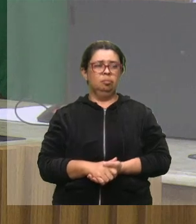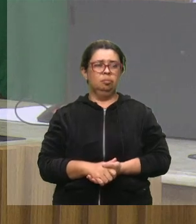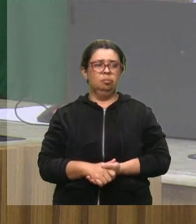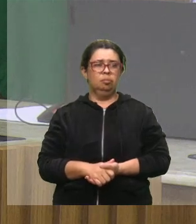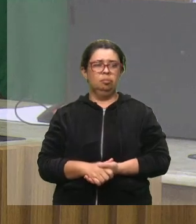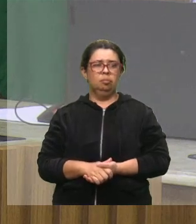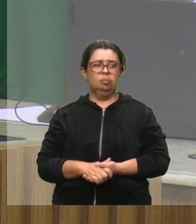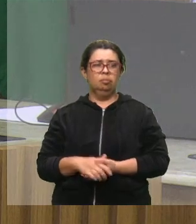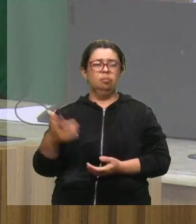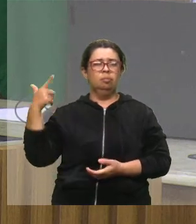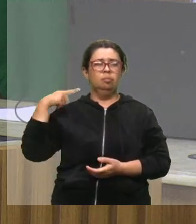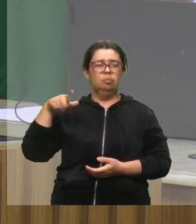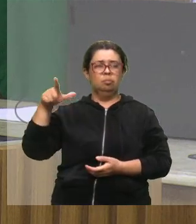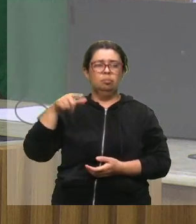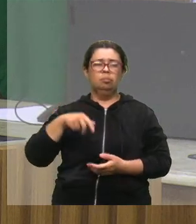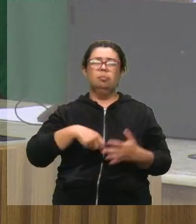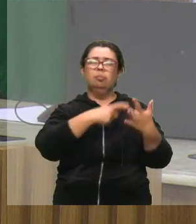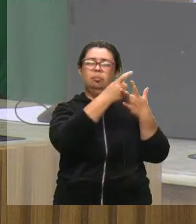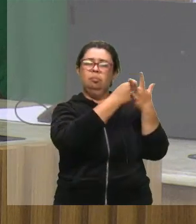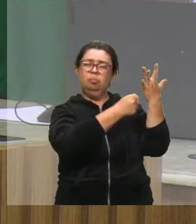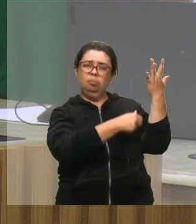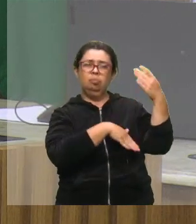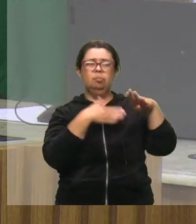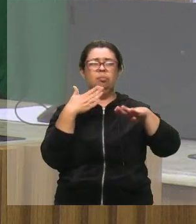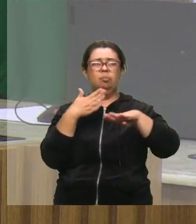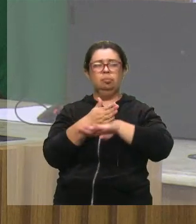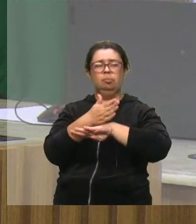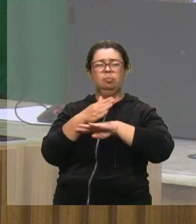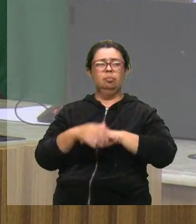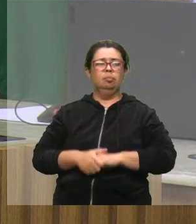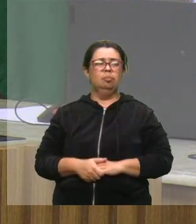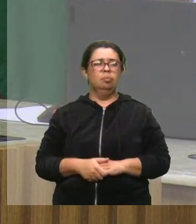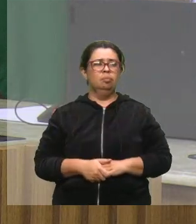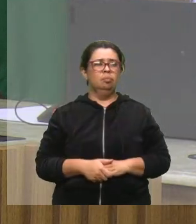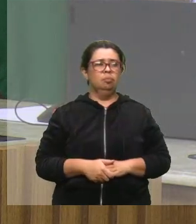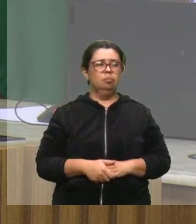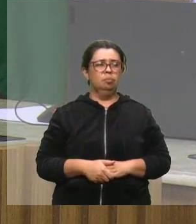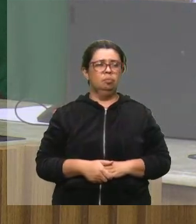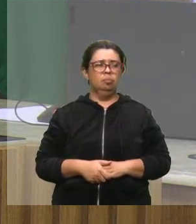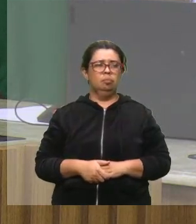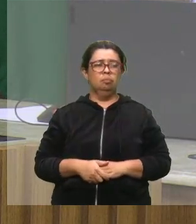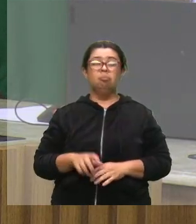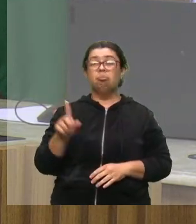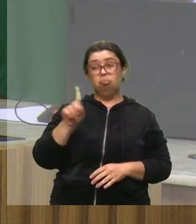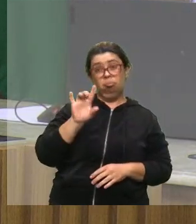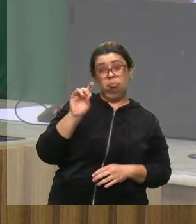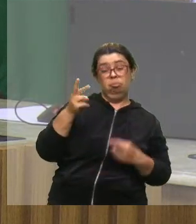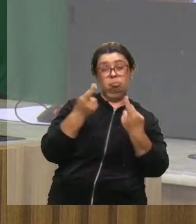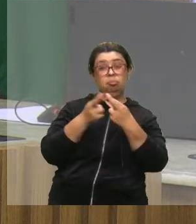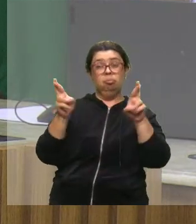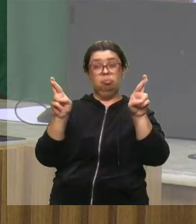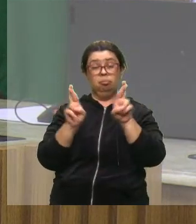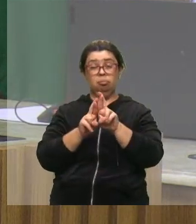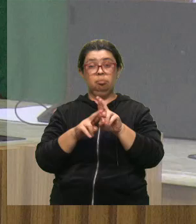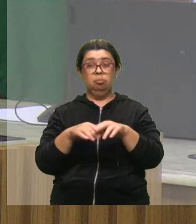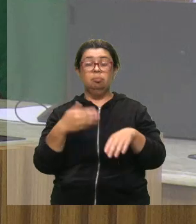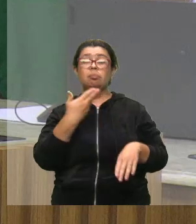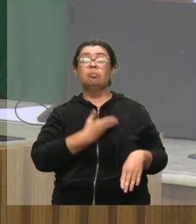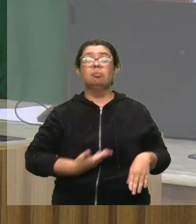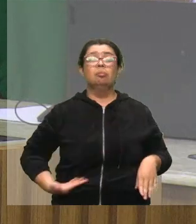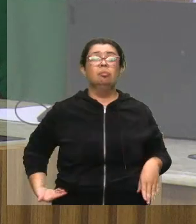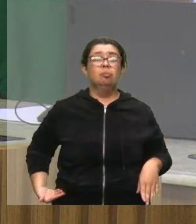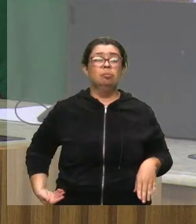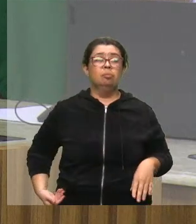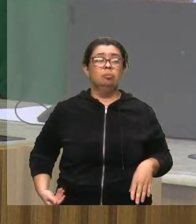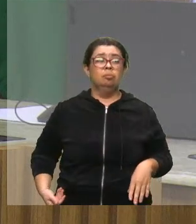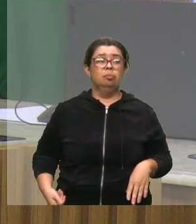continuo defendendo o orçamento participativo, não apenas uma audiência pública na Câmara Municipal.